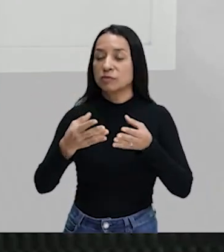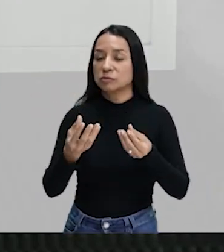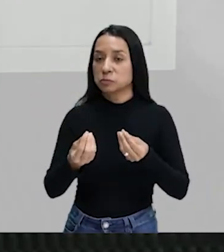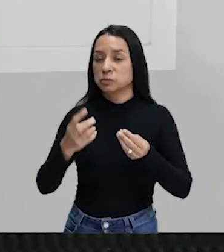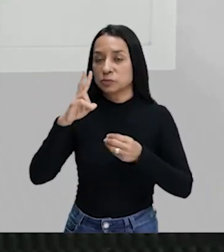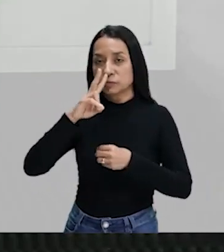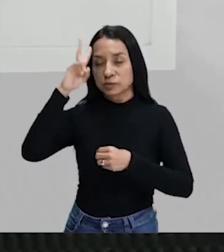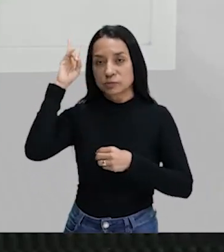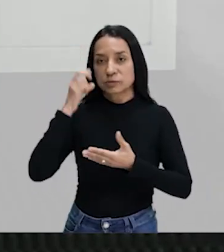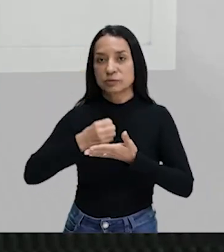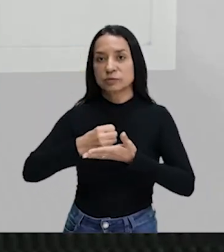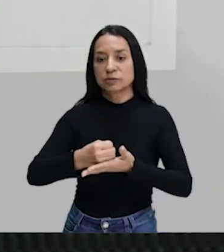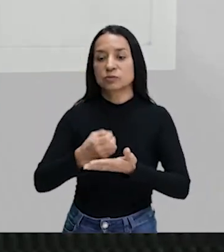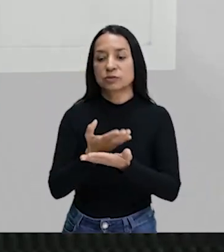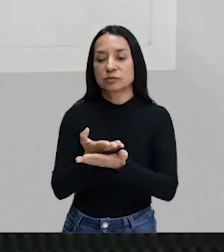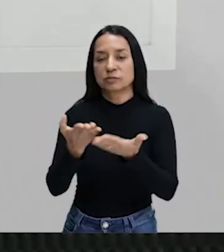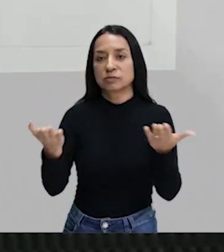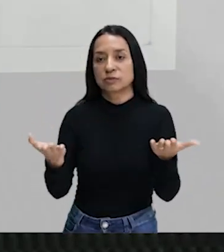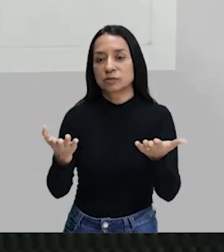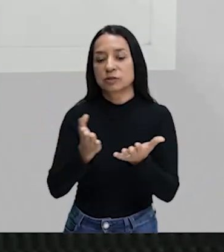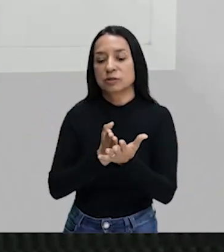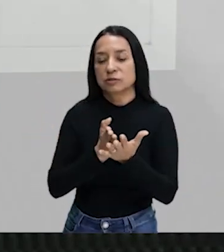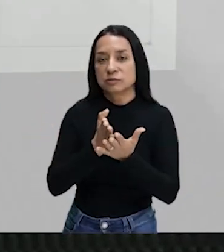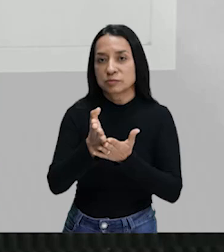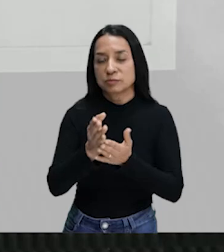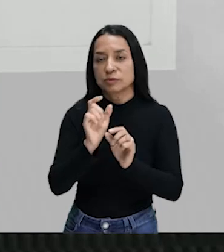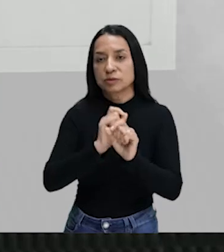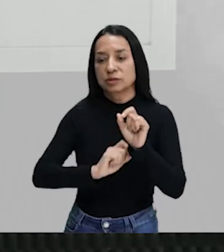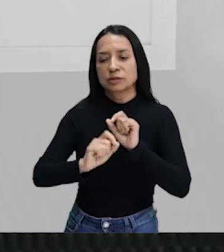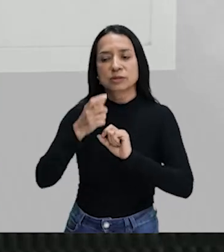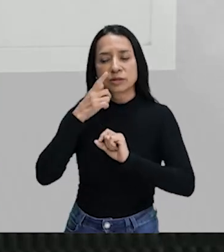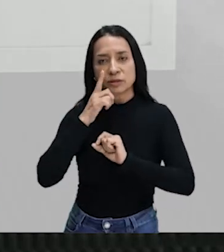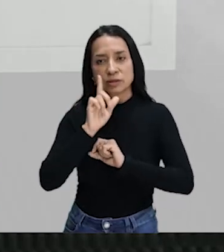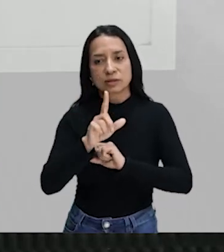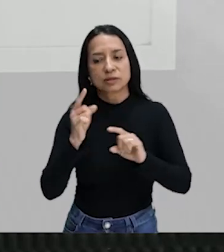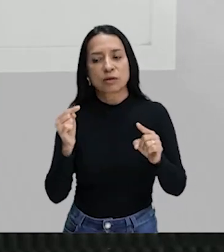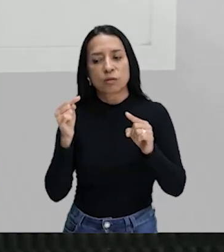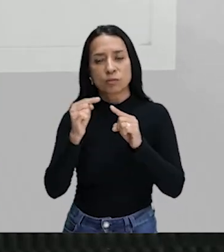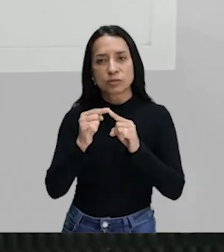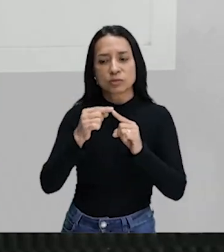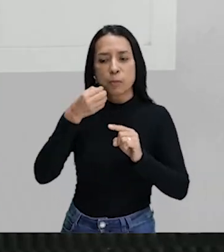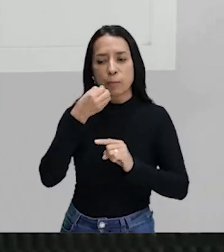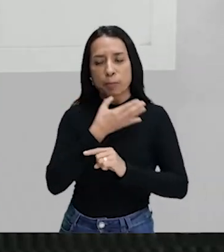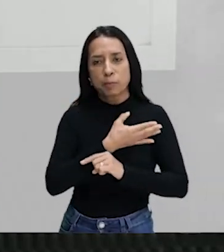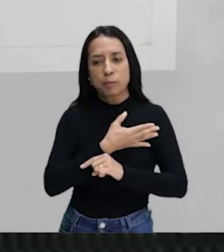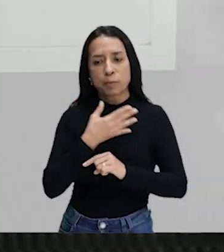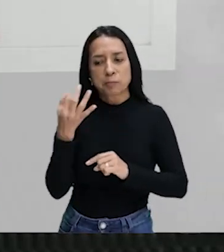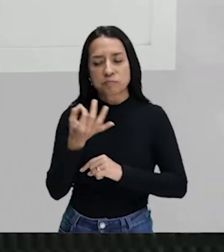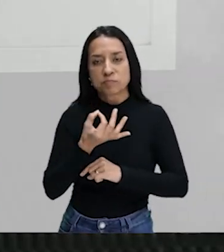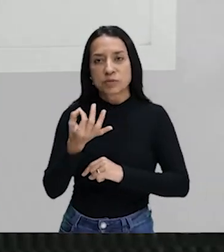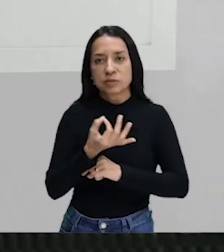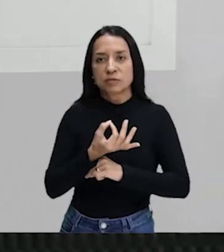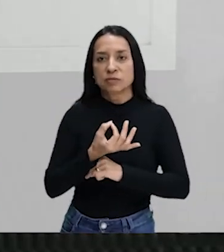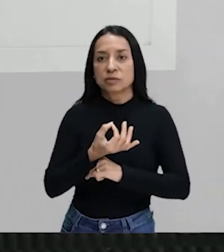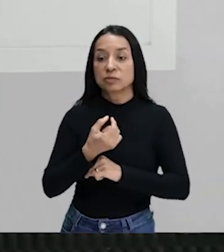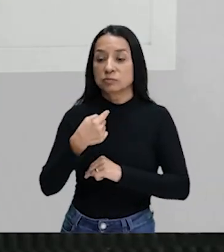vestibulares, vai ajudar vocês muito nesta caminhada, que eu sei que vocês querem alcançar este objetivo maravilhoso, e eu estou aqui para